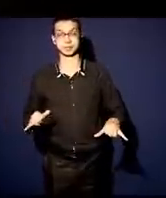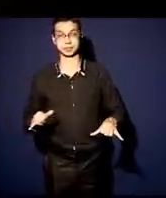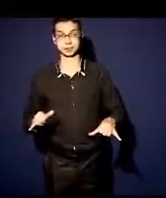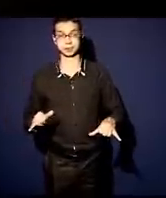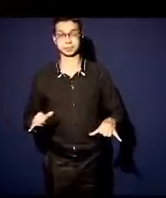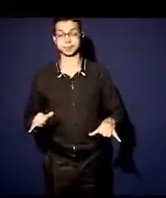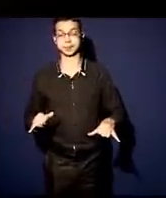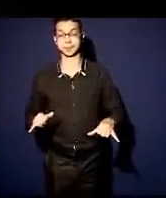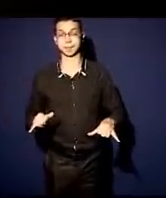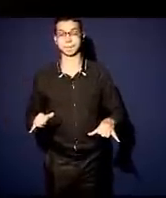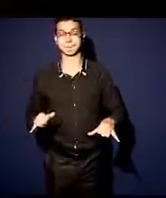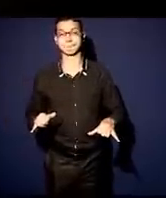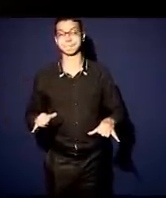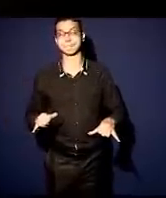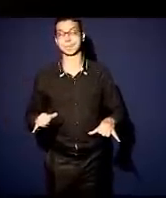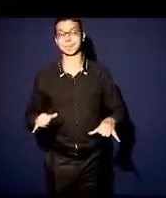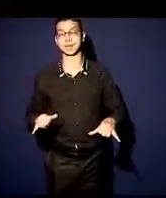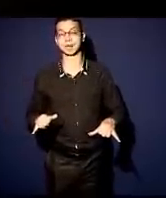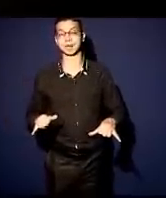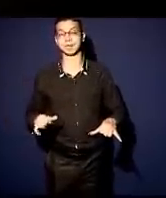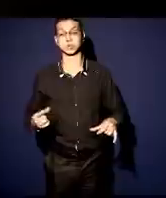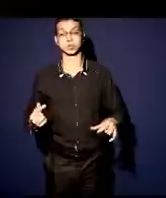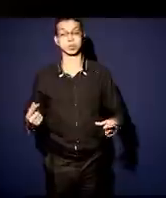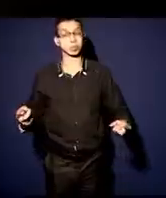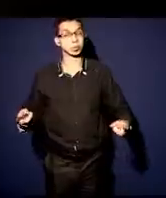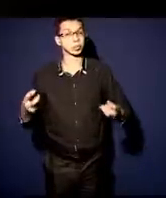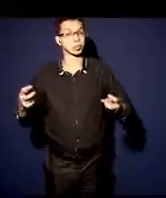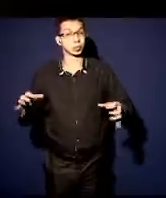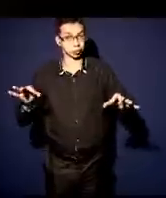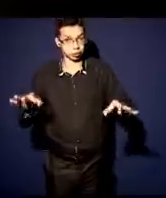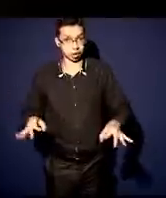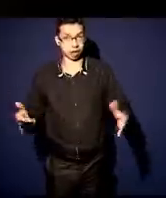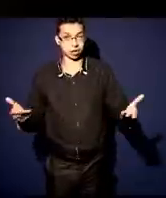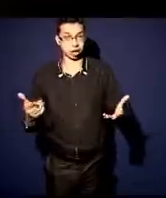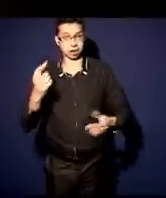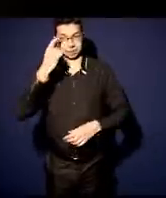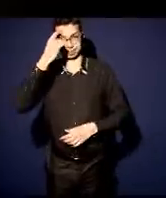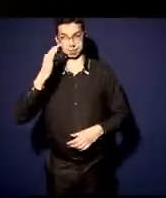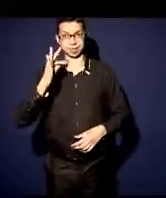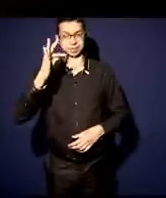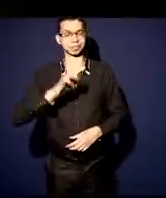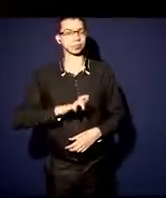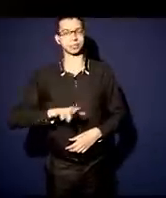estão sendo vistos, né? Começou há um ano atrás, o pessoal trabalhava com